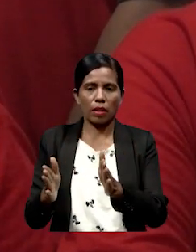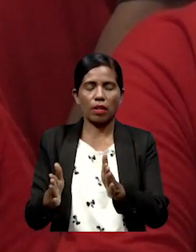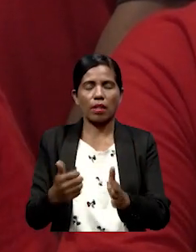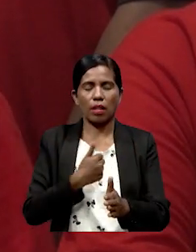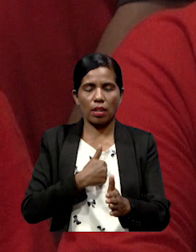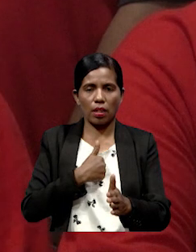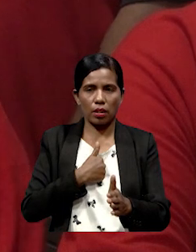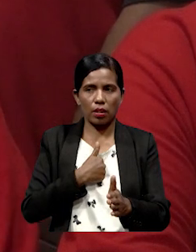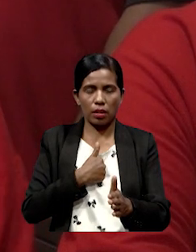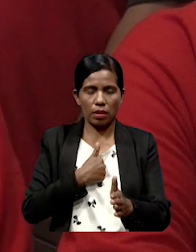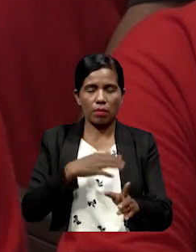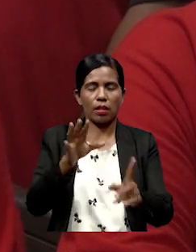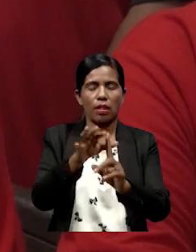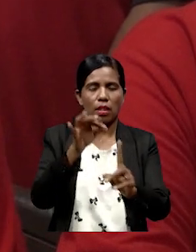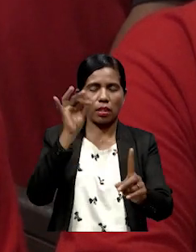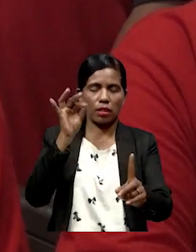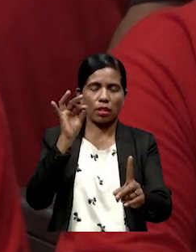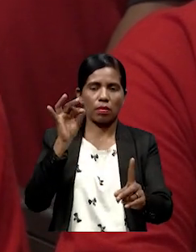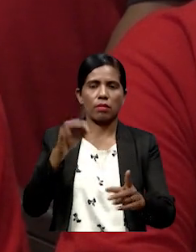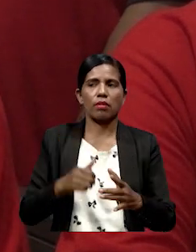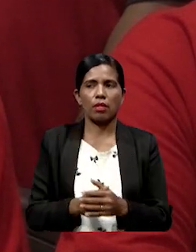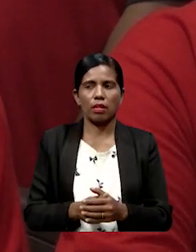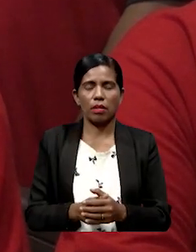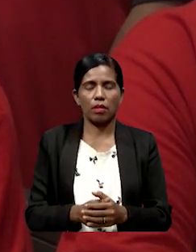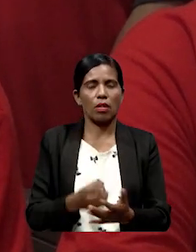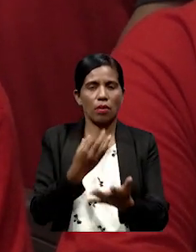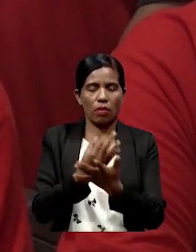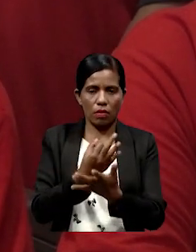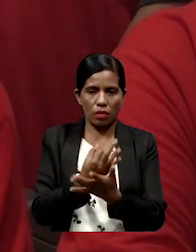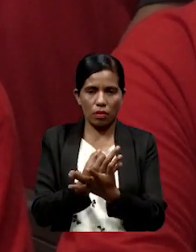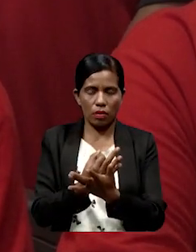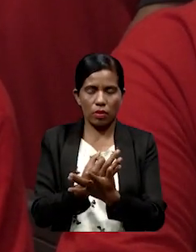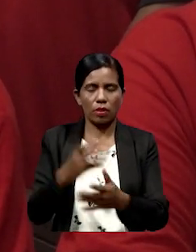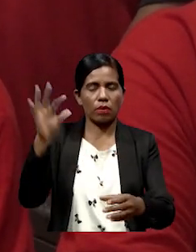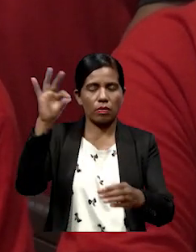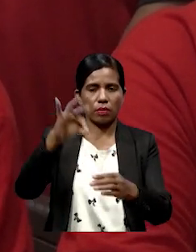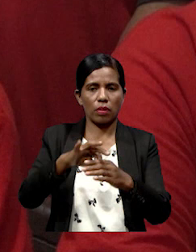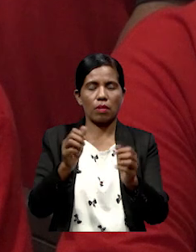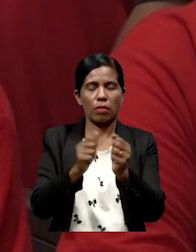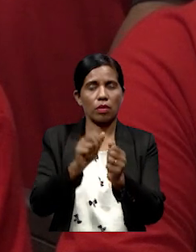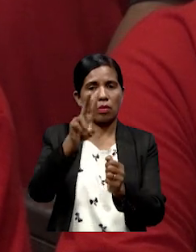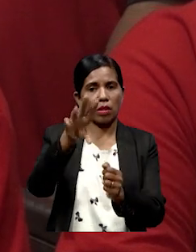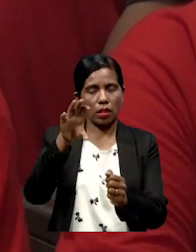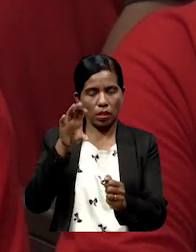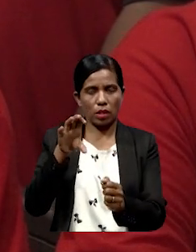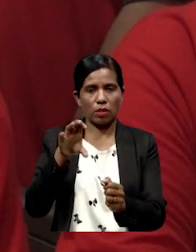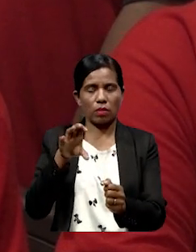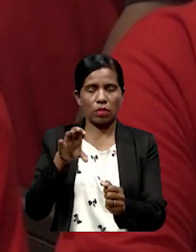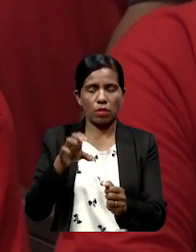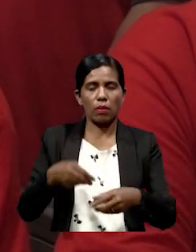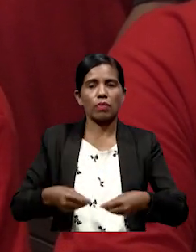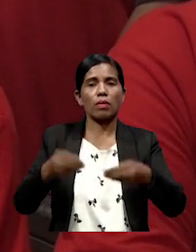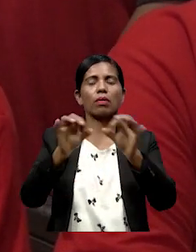ba eleição antecipada. Subsidi dólares atus rua ba cada